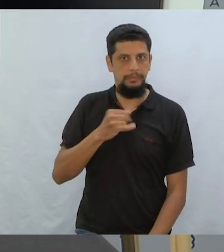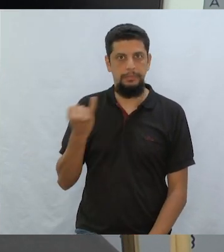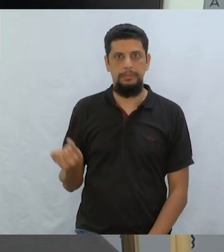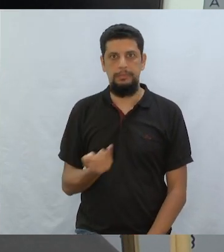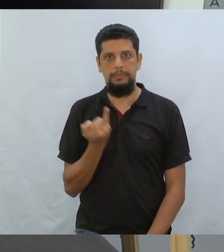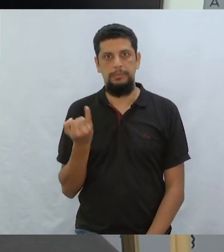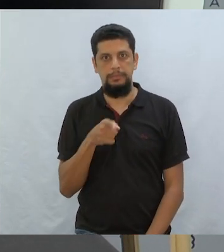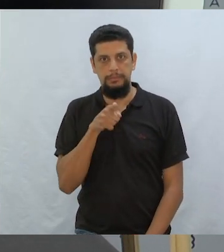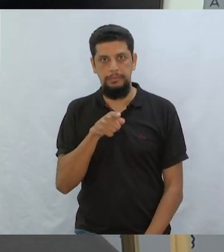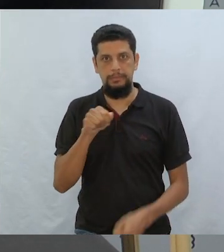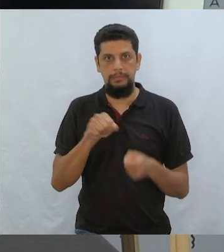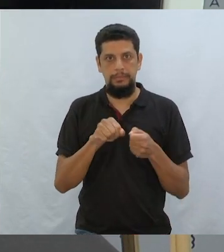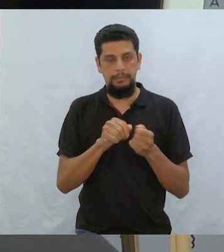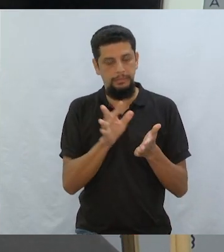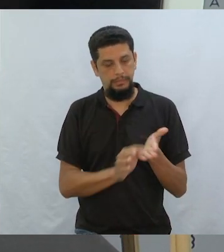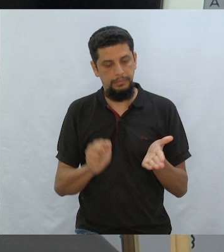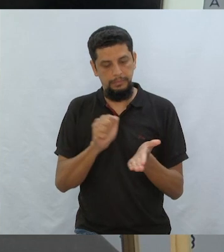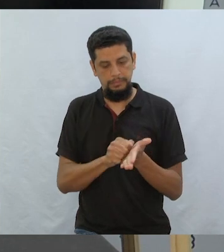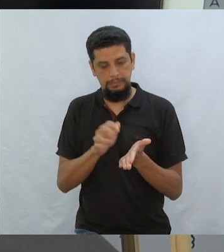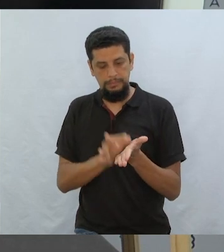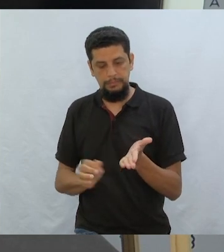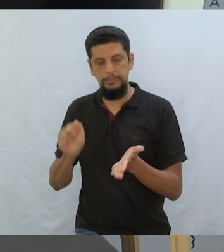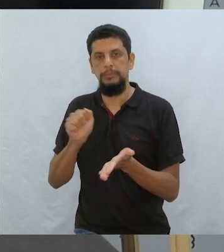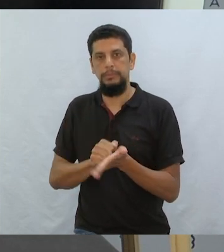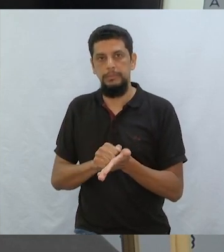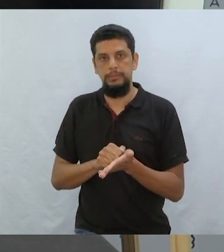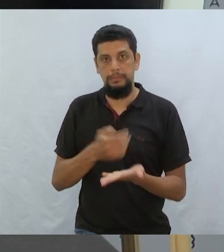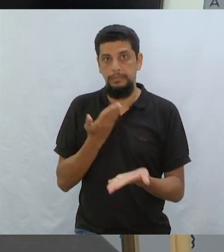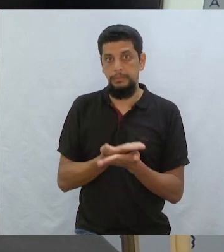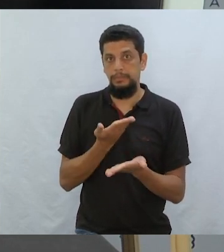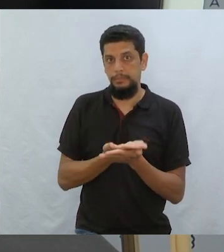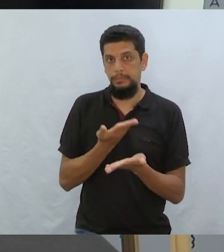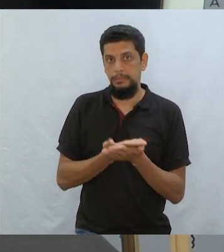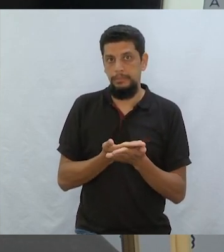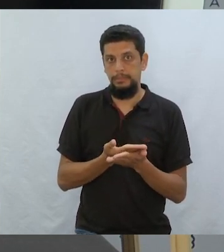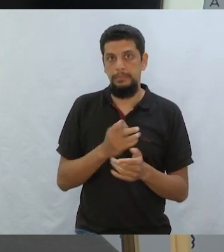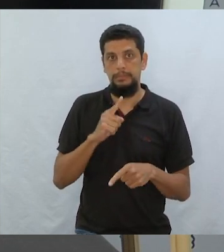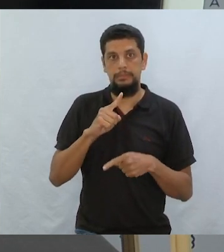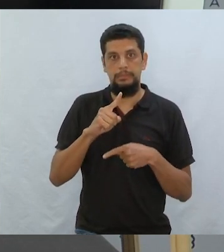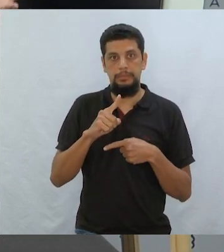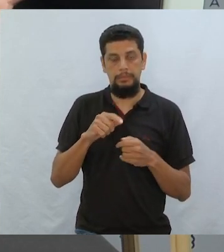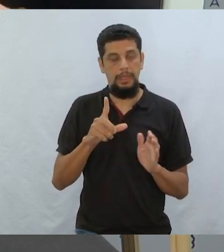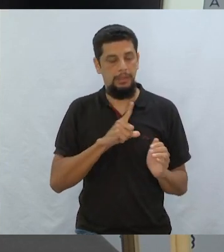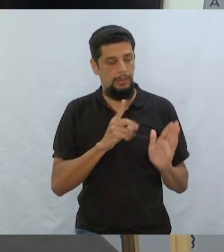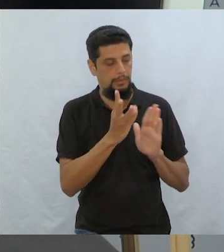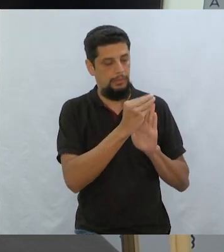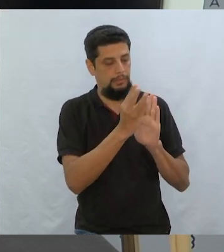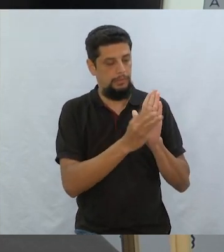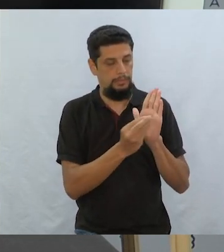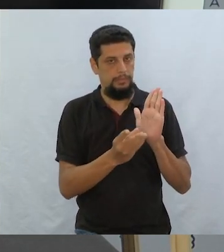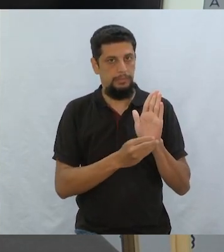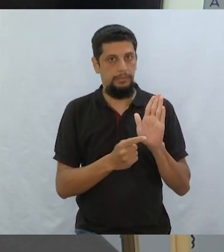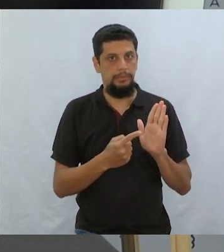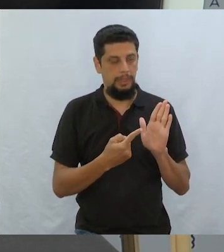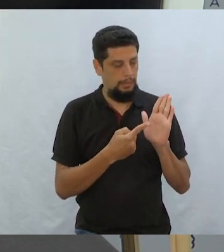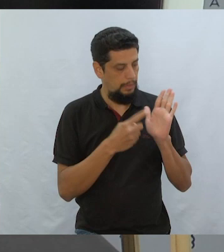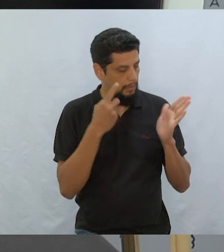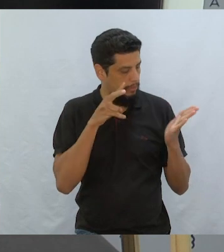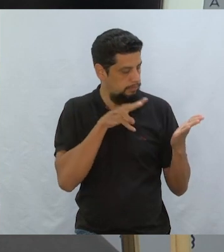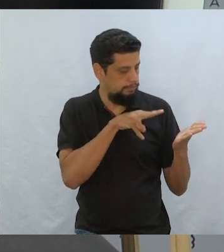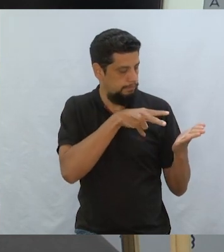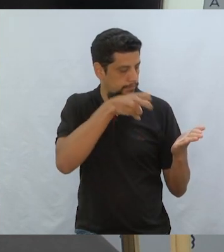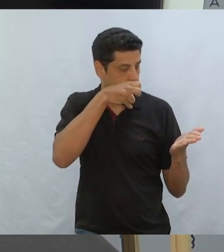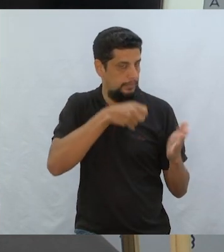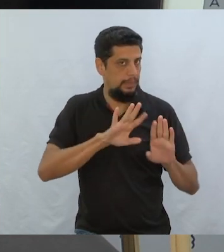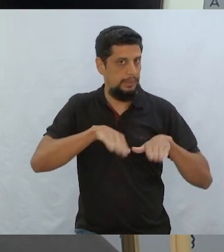lembrando, é muito importante que você esteja fazendo todos os registros das aulas para você ter este conteúdo depois para você revisar,